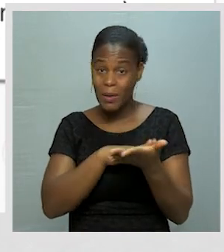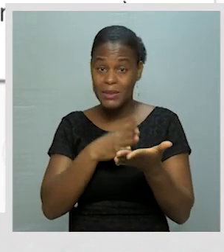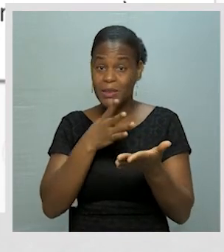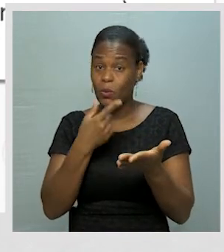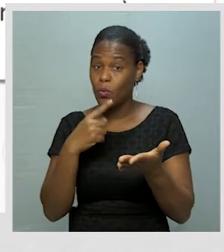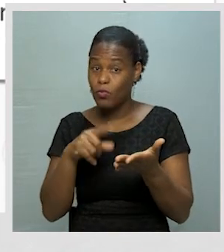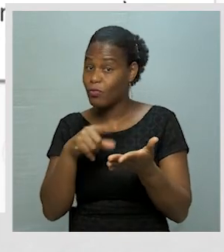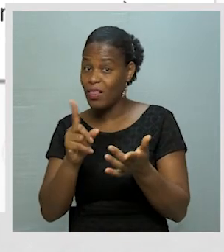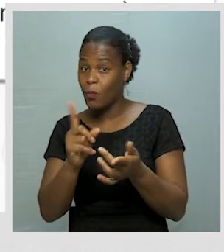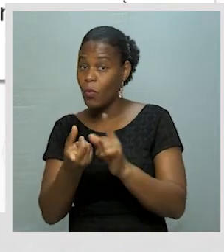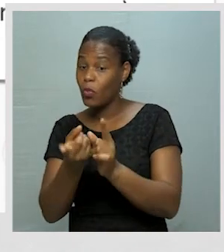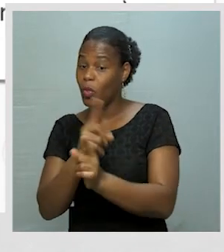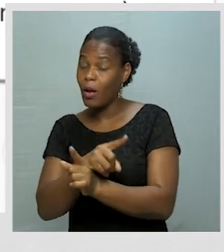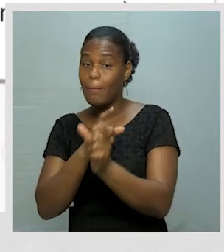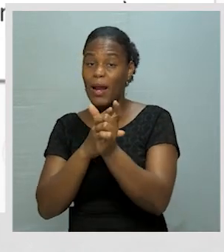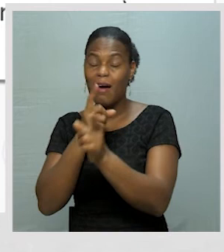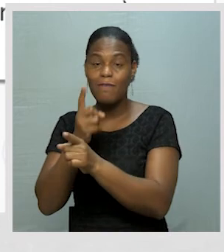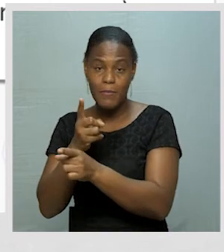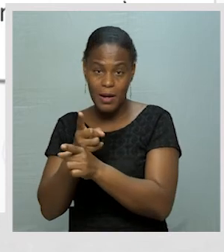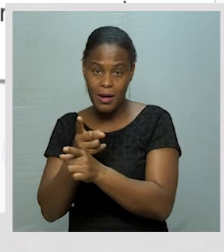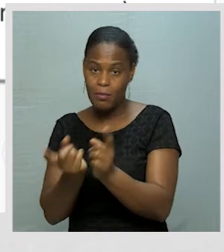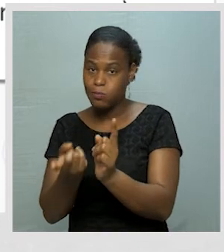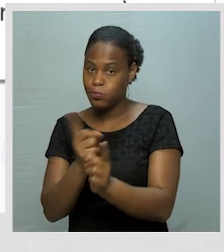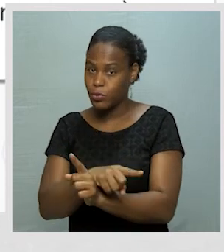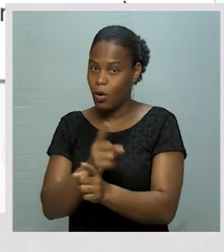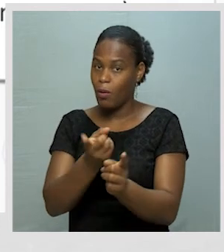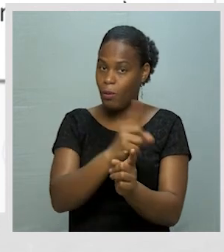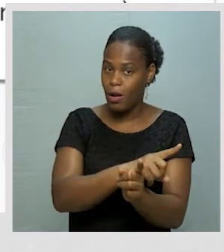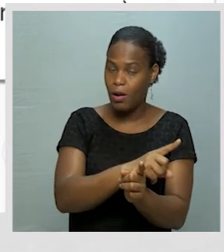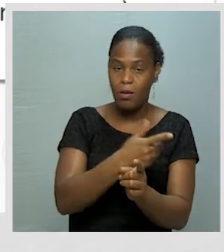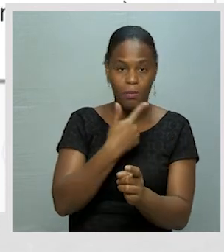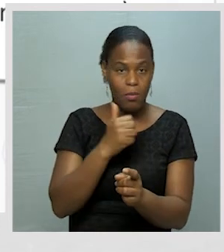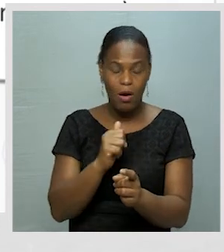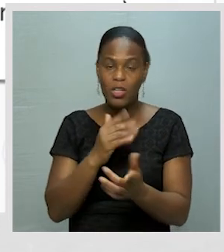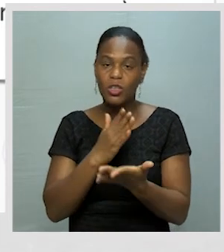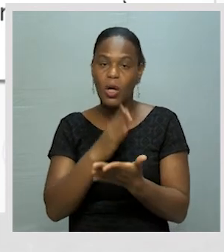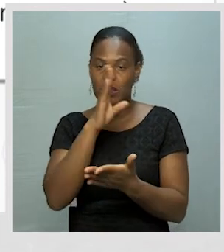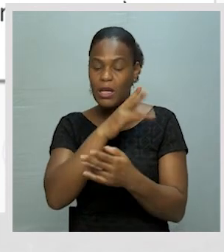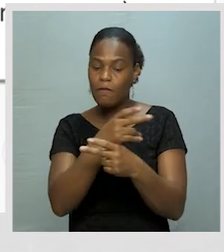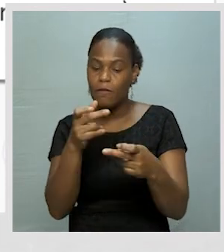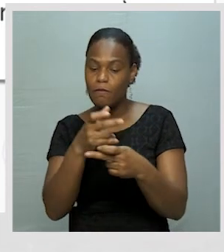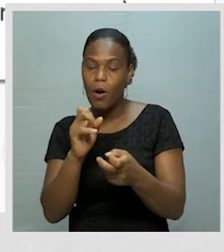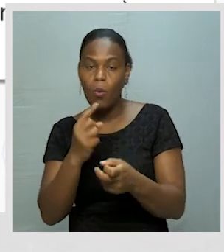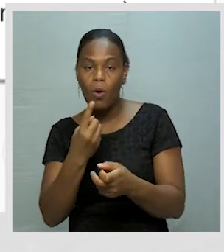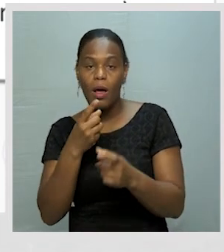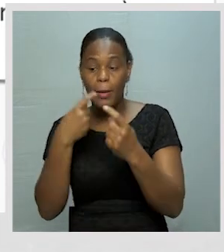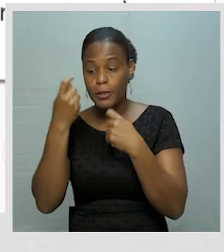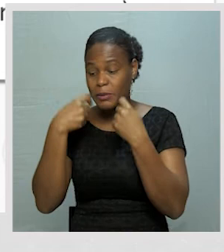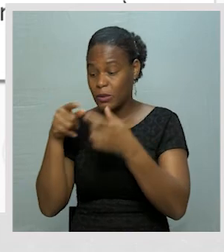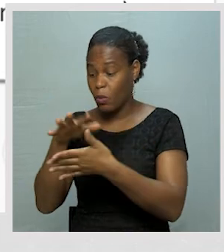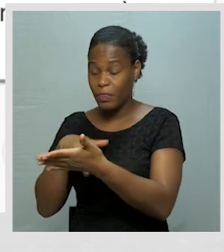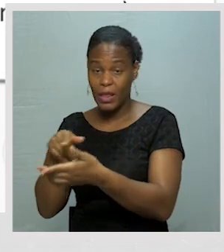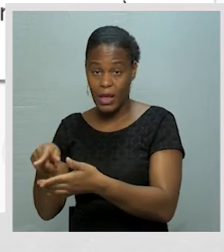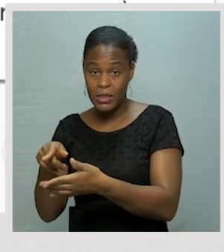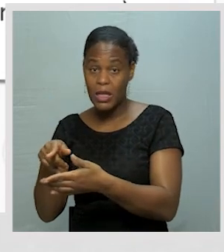substituídas por sinónimos, a não ser em situações excepcionais em que a expressão do texto deve